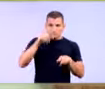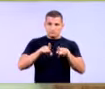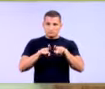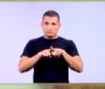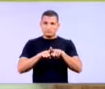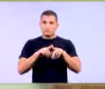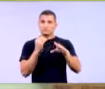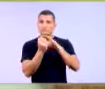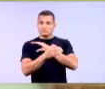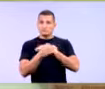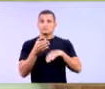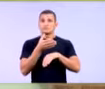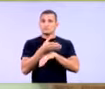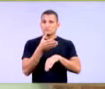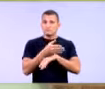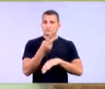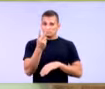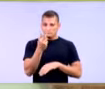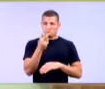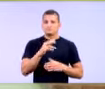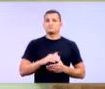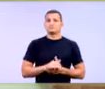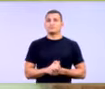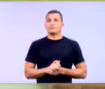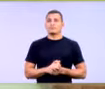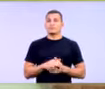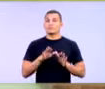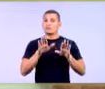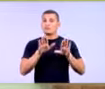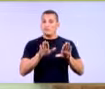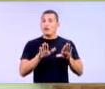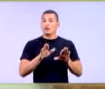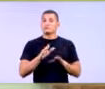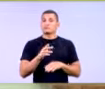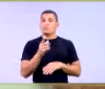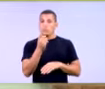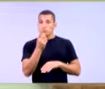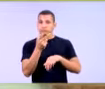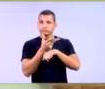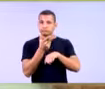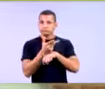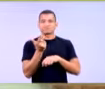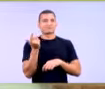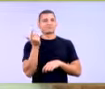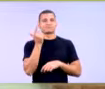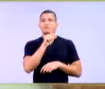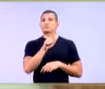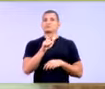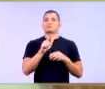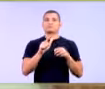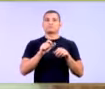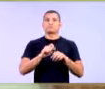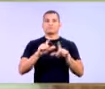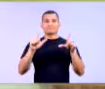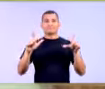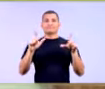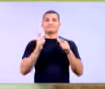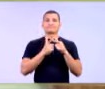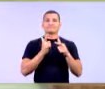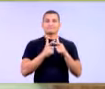2 participações. Mas uma desses vídeos nós não conseguimos abrir por conta do